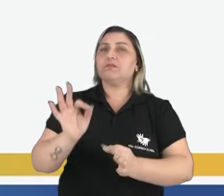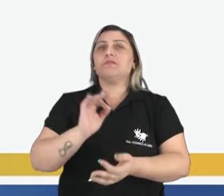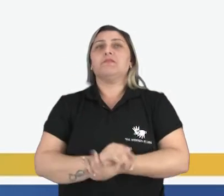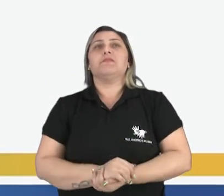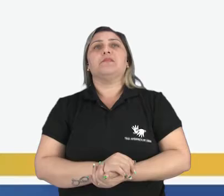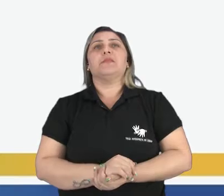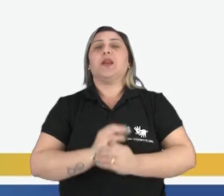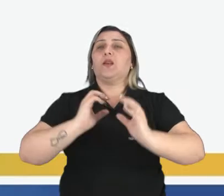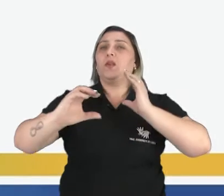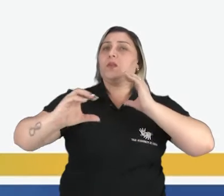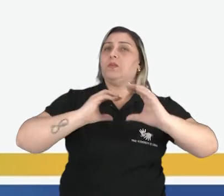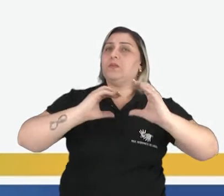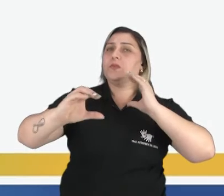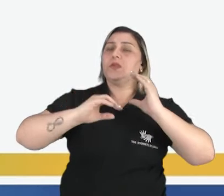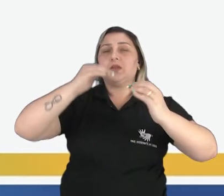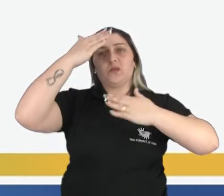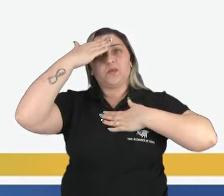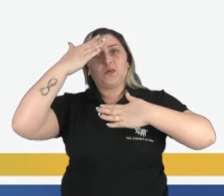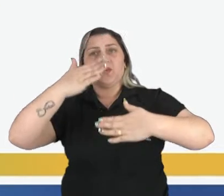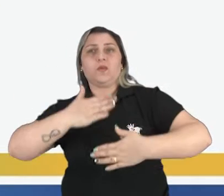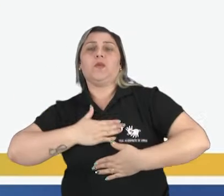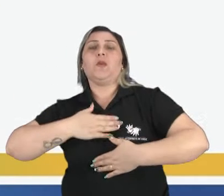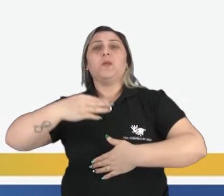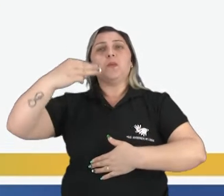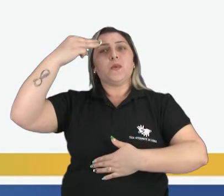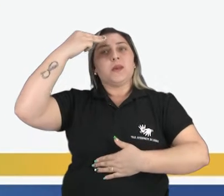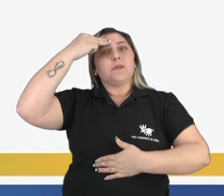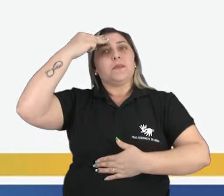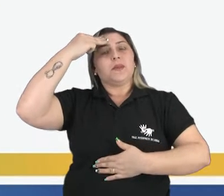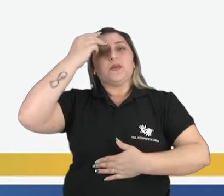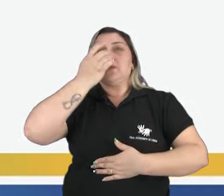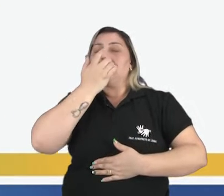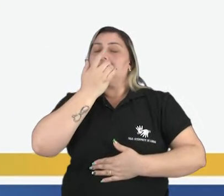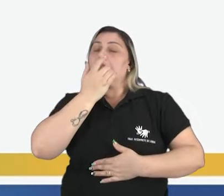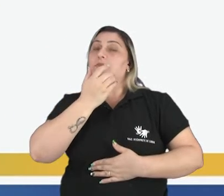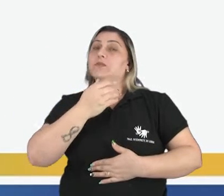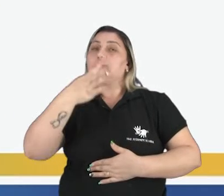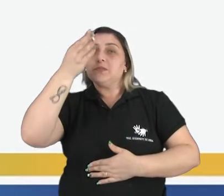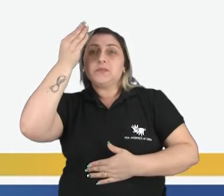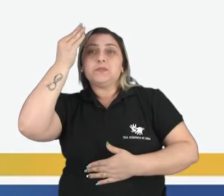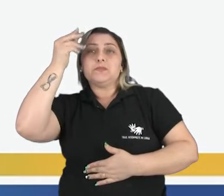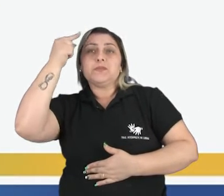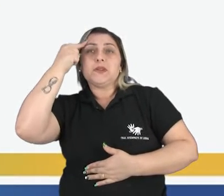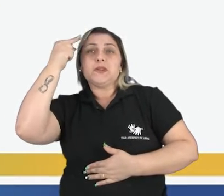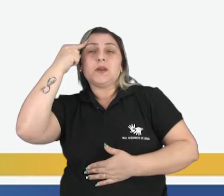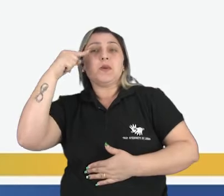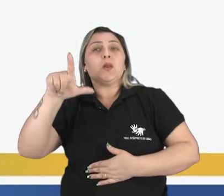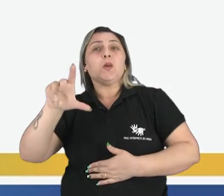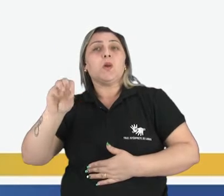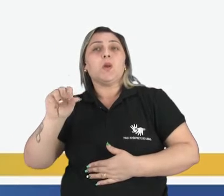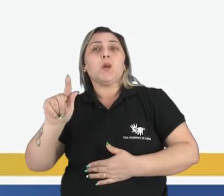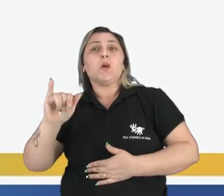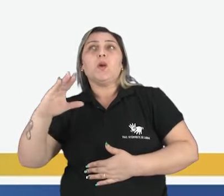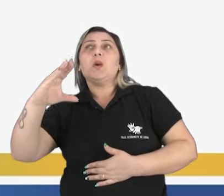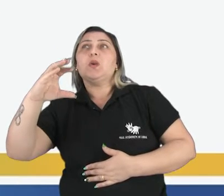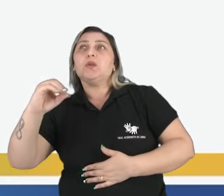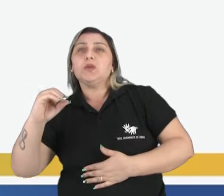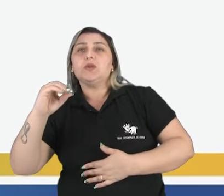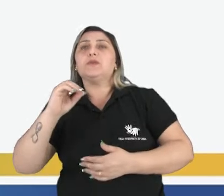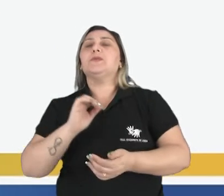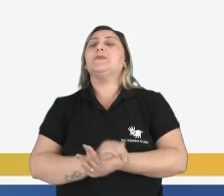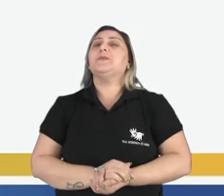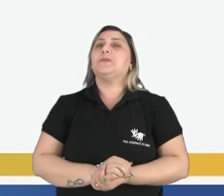mera comunicação entre o corpo e a mente. Aqui pressupõe-se o pensamento lógico, né? Então, o